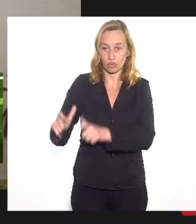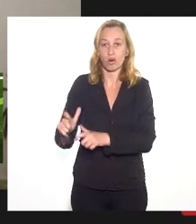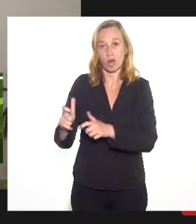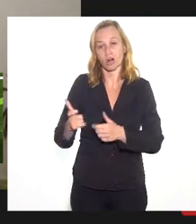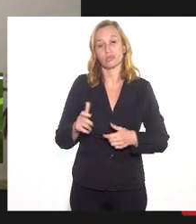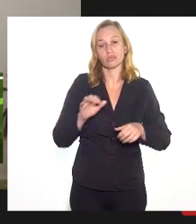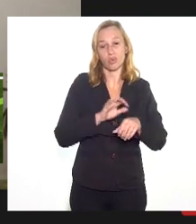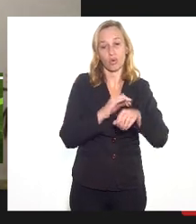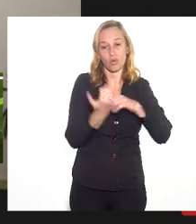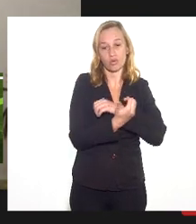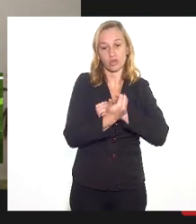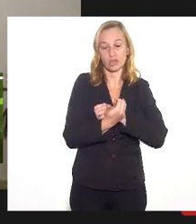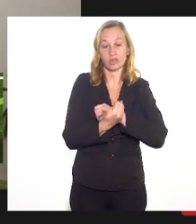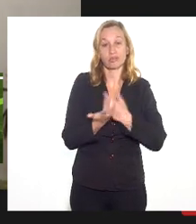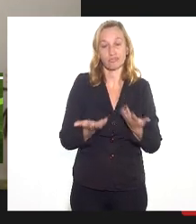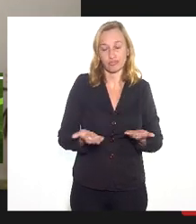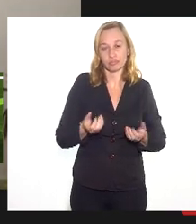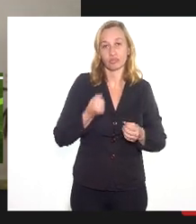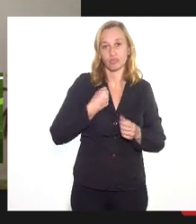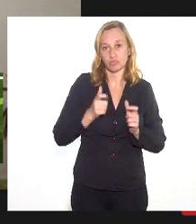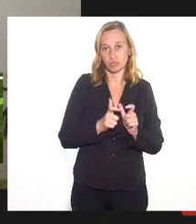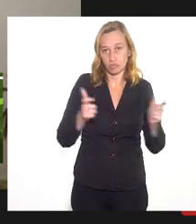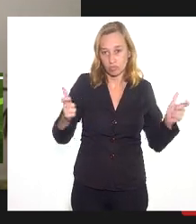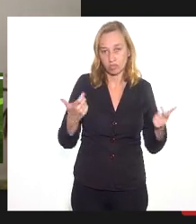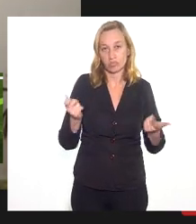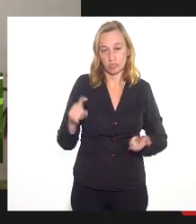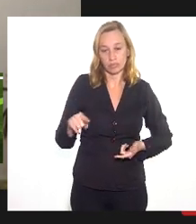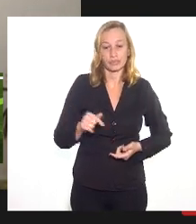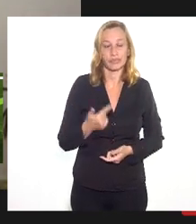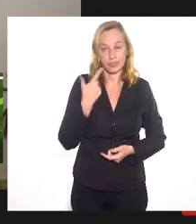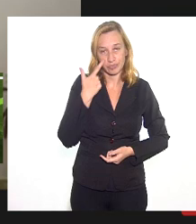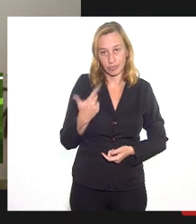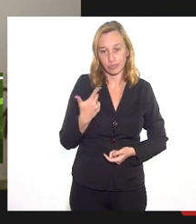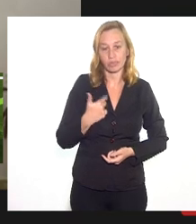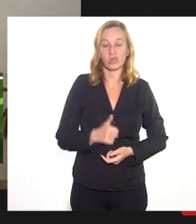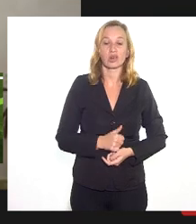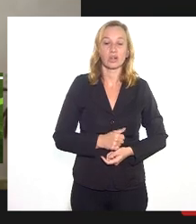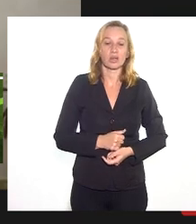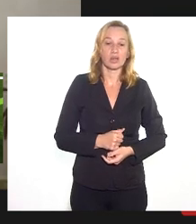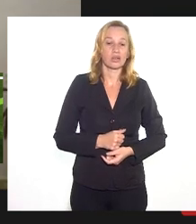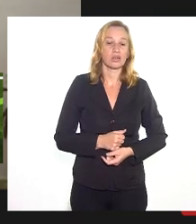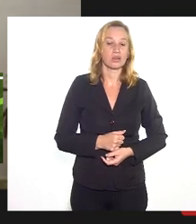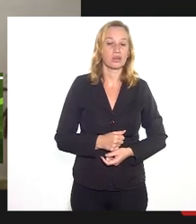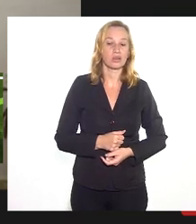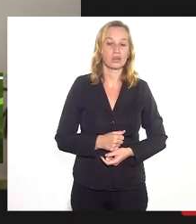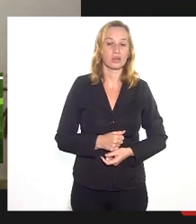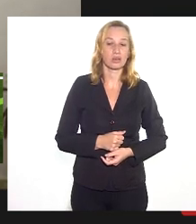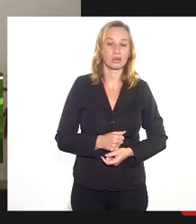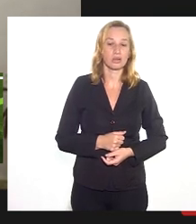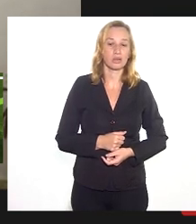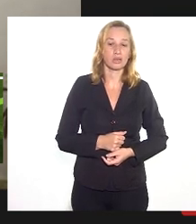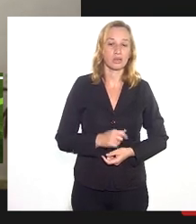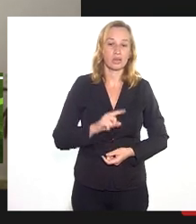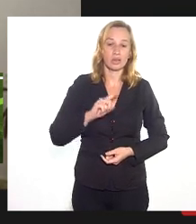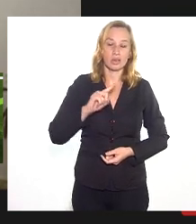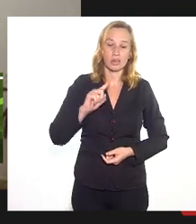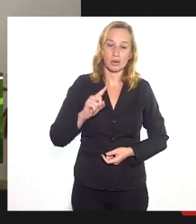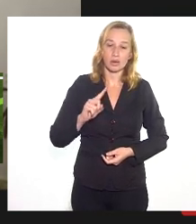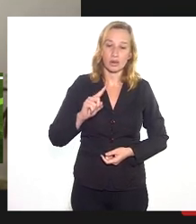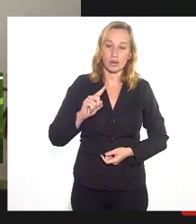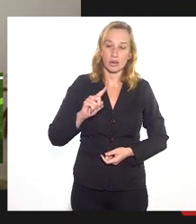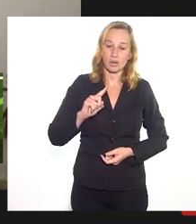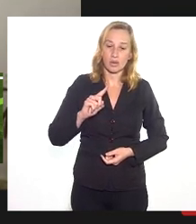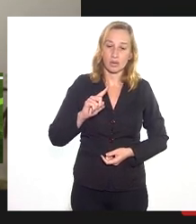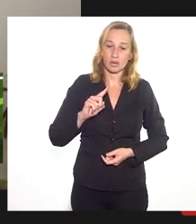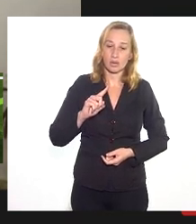pela Covid-19 altíssimo. Então, a gente está aí beirando a 500 mil de pessoas